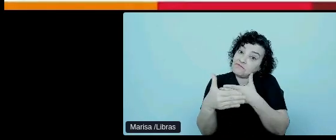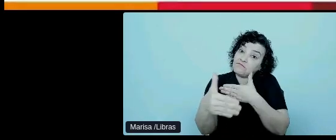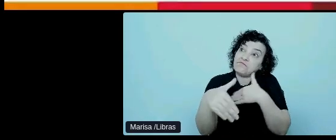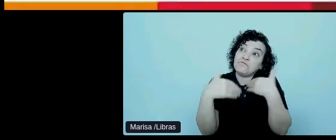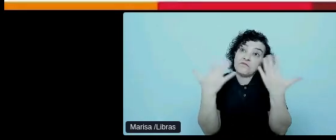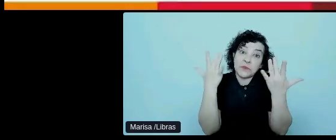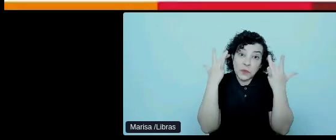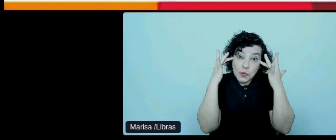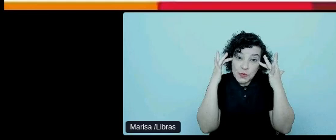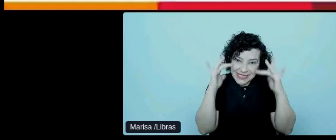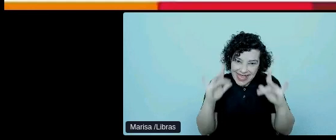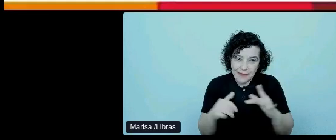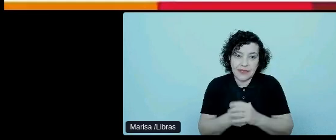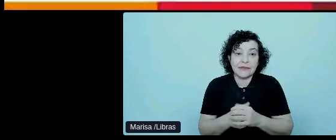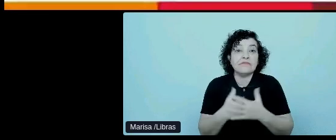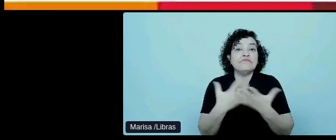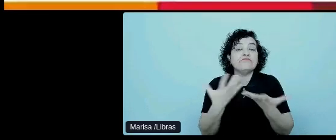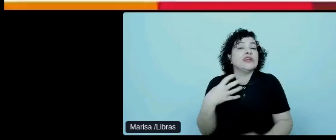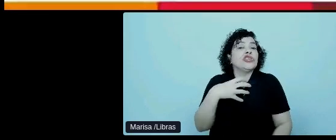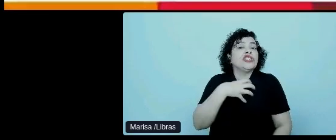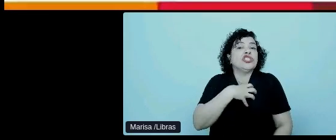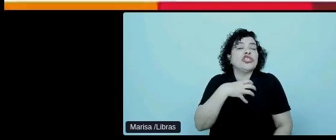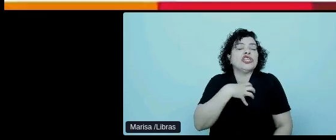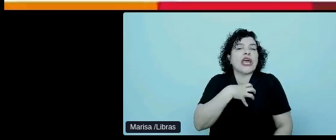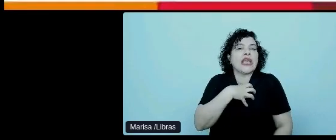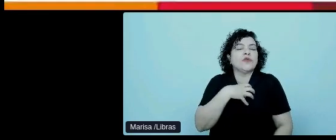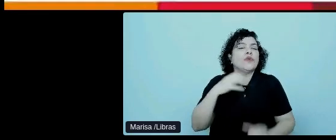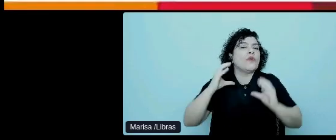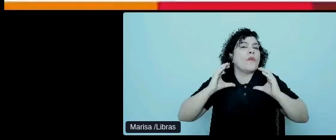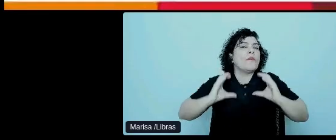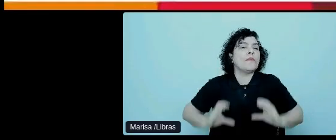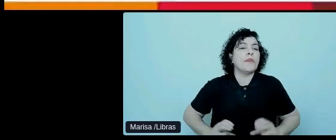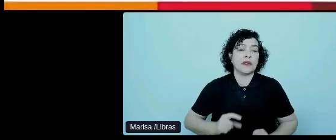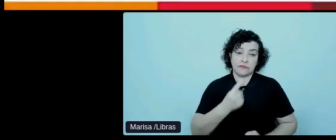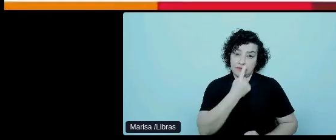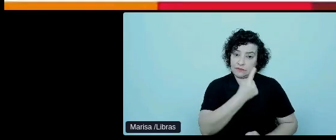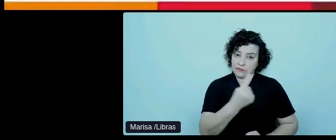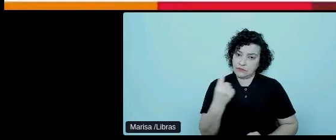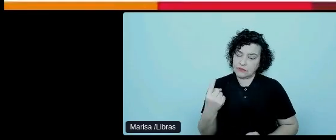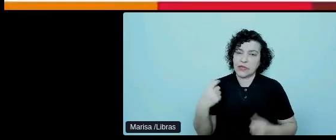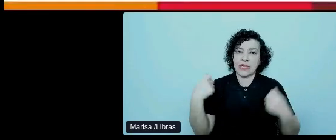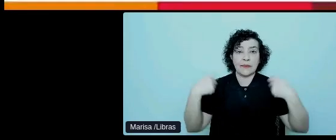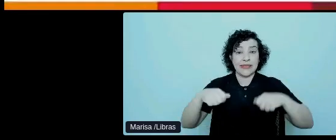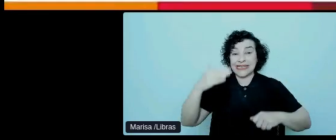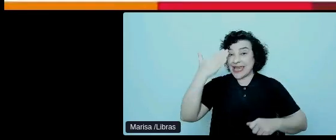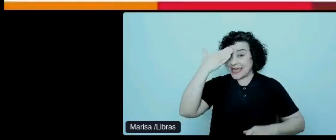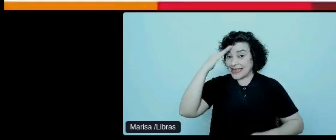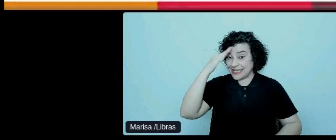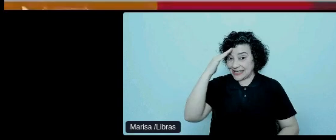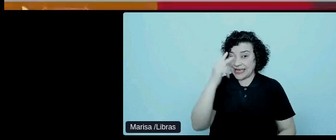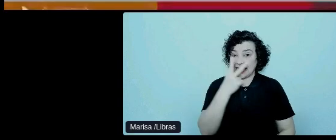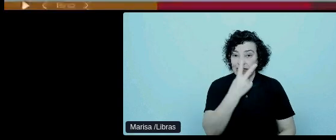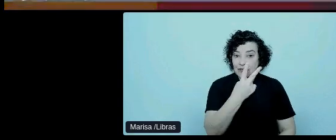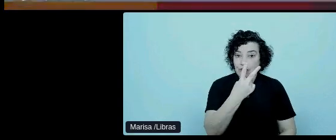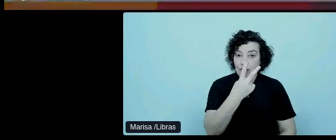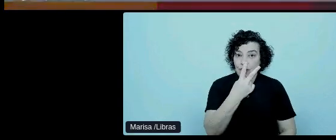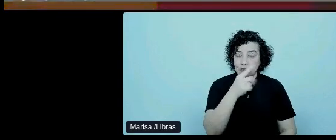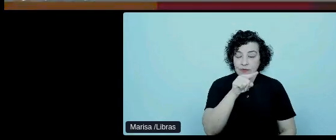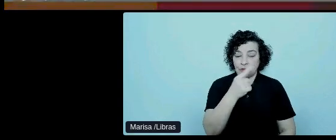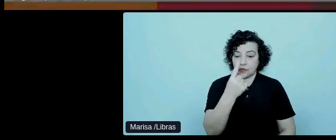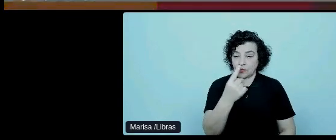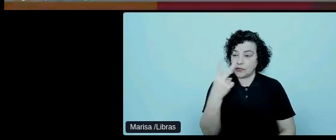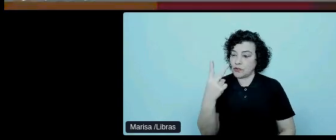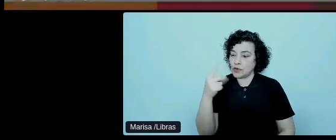são as atitudes que nós devemos ter? Primeiro deles, entenda a diferença aí da 2.1 e e 2.2,